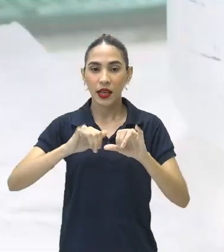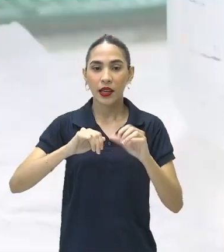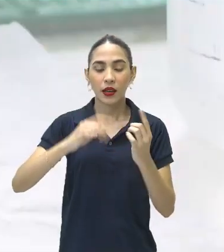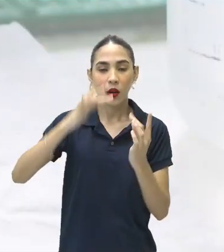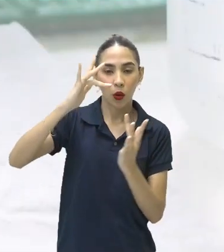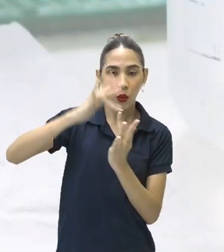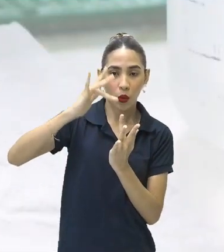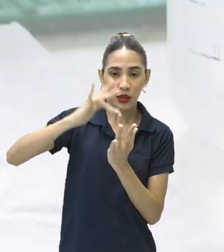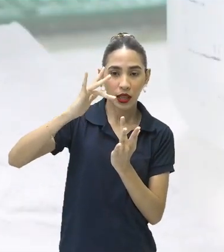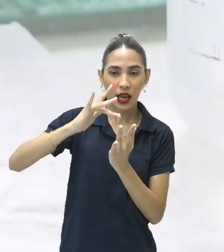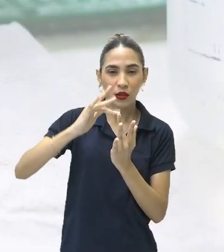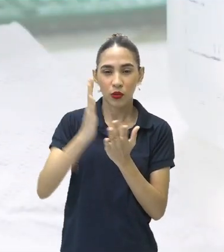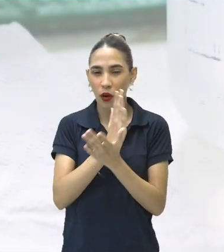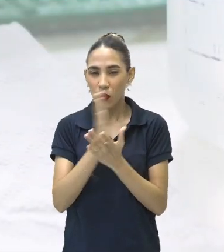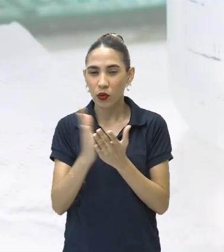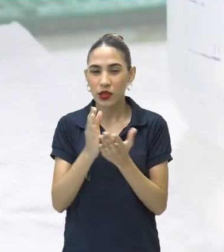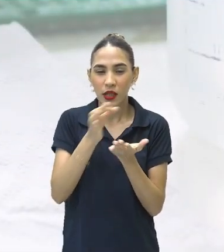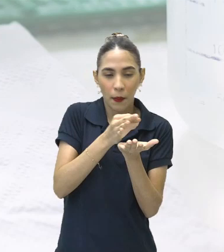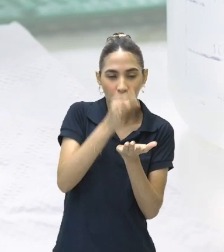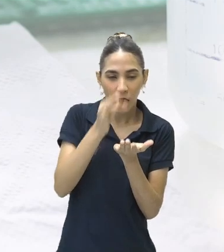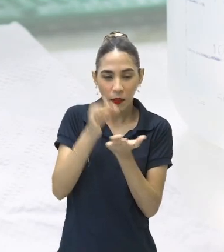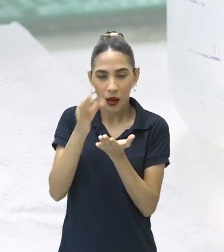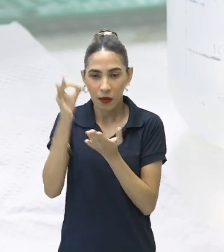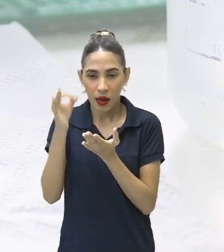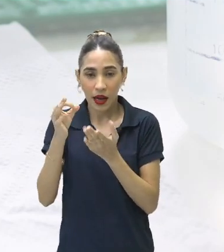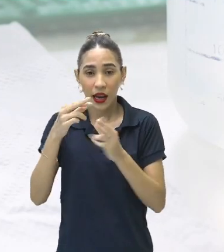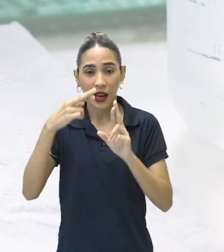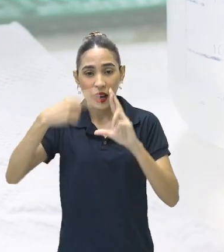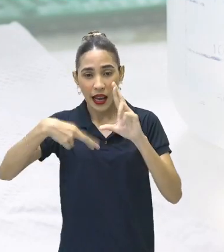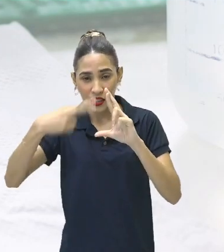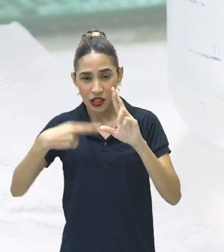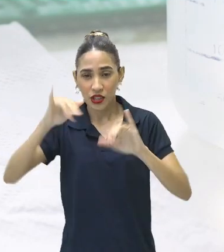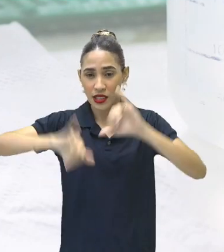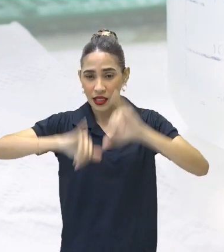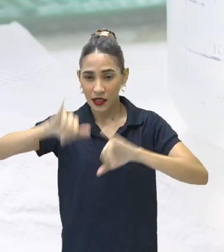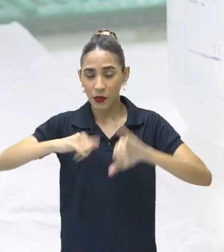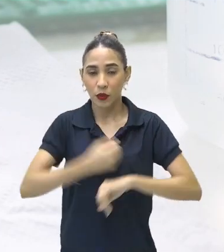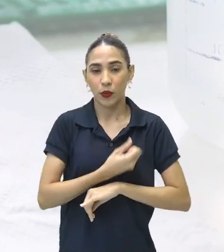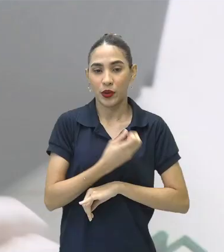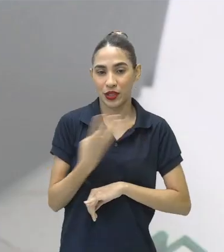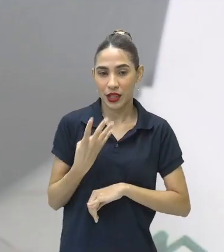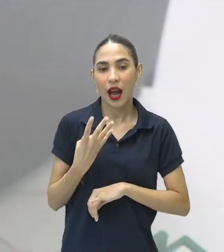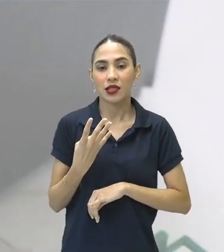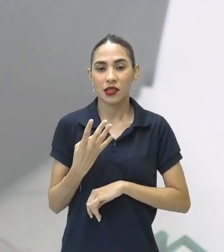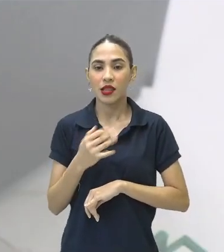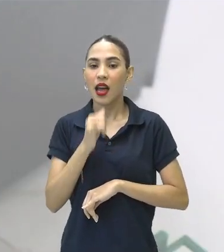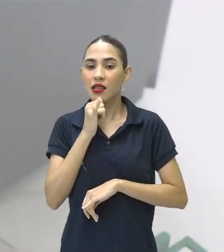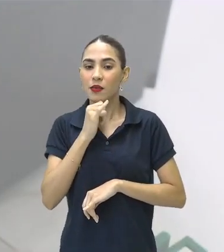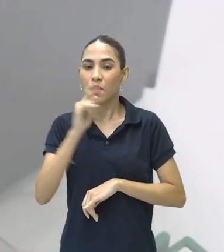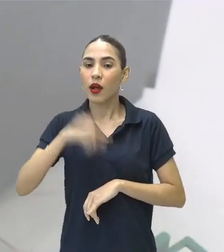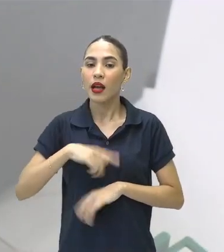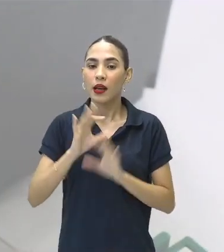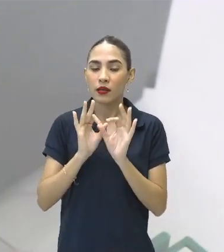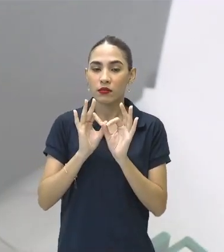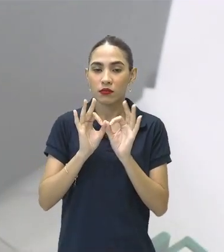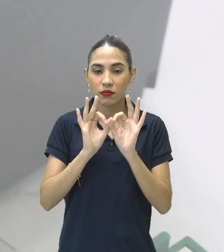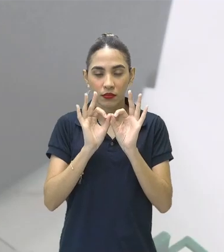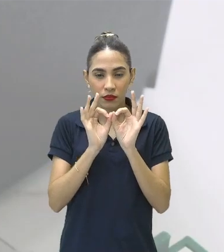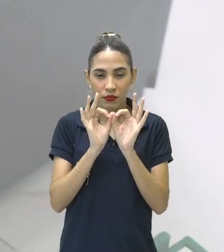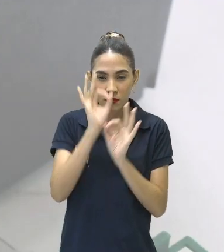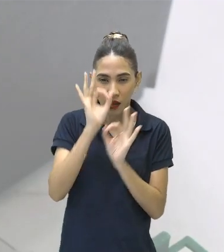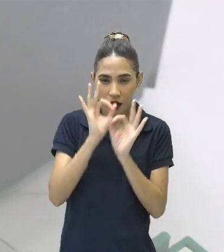contato com alguns reagentes químicos e a quantidade desses elementos eles são medidos na água, eles